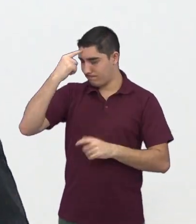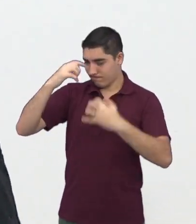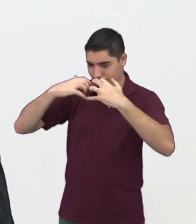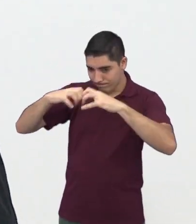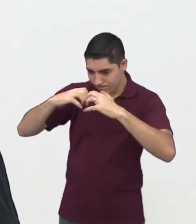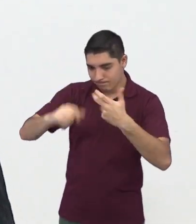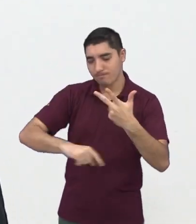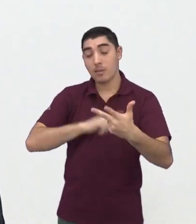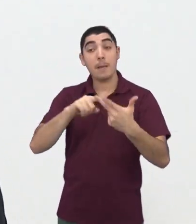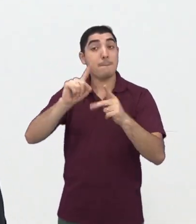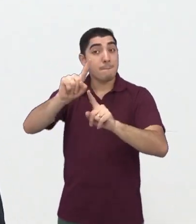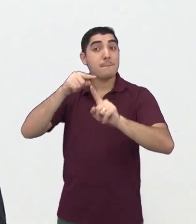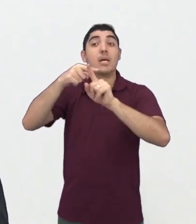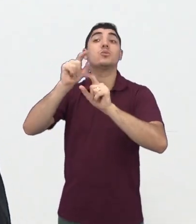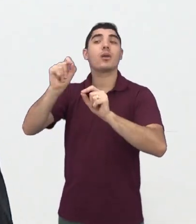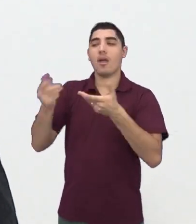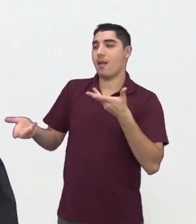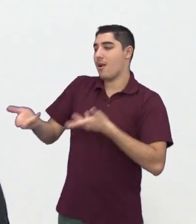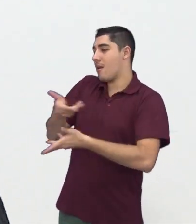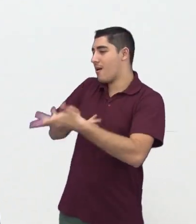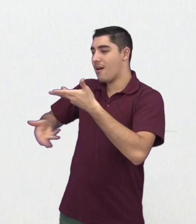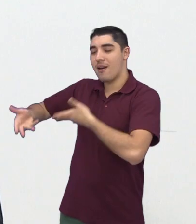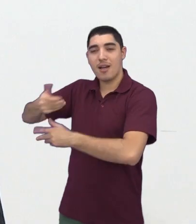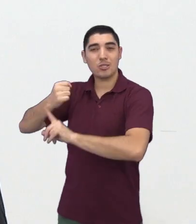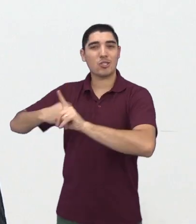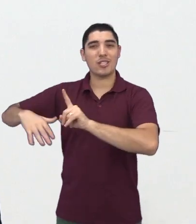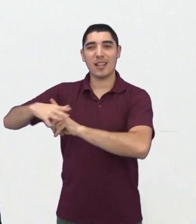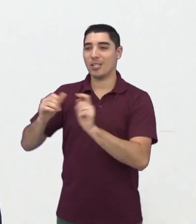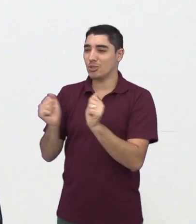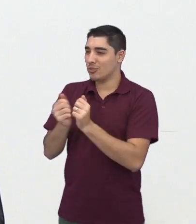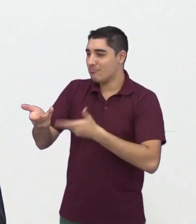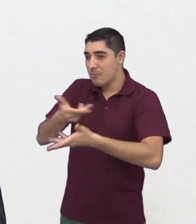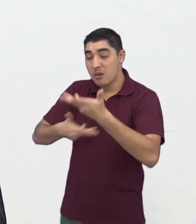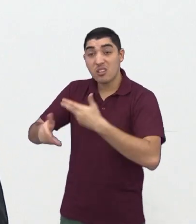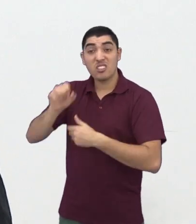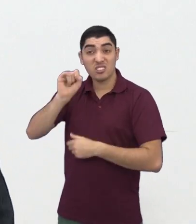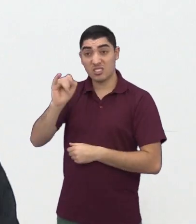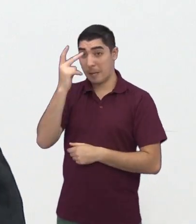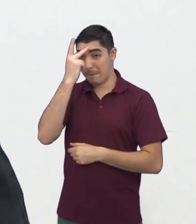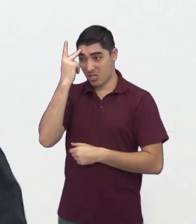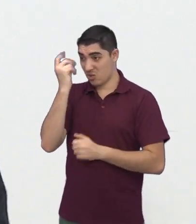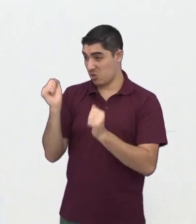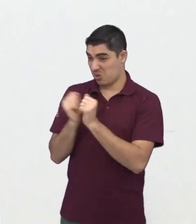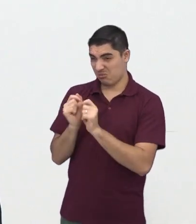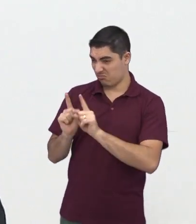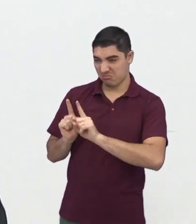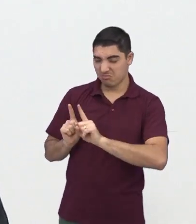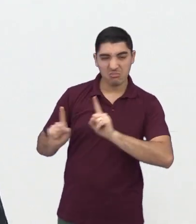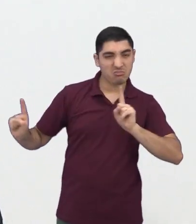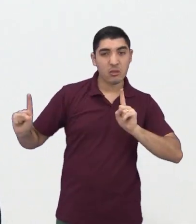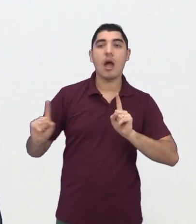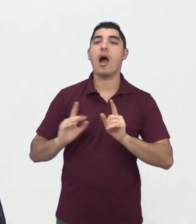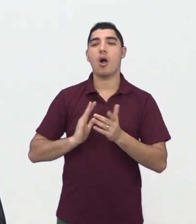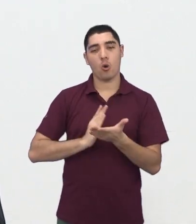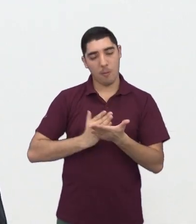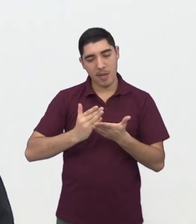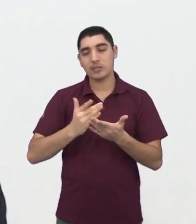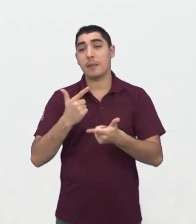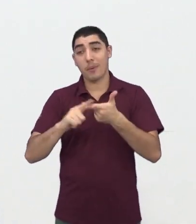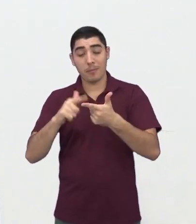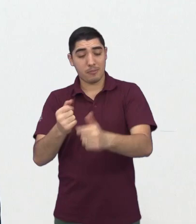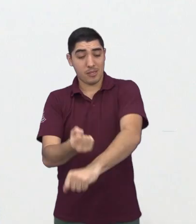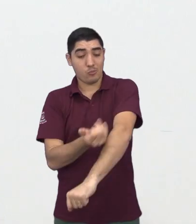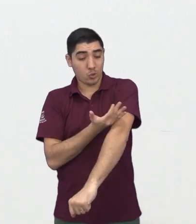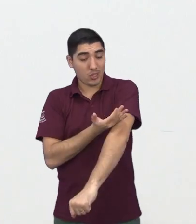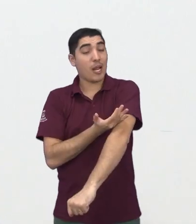também, porque senão, se a gente não tem gente perto, né, eu acho que vem vários outros problemas de saúde emocionais também, né?